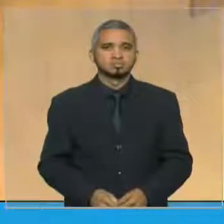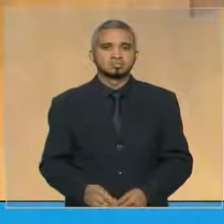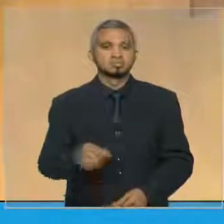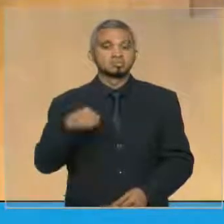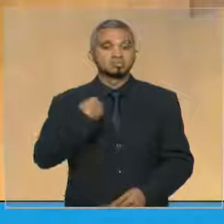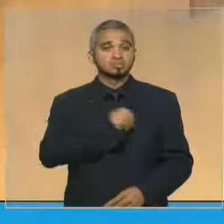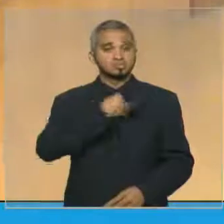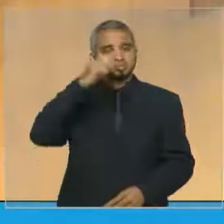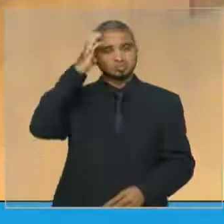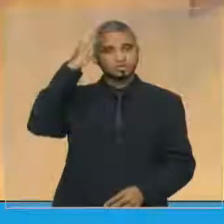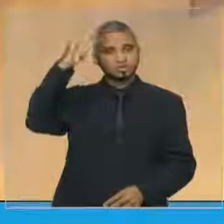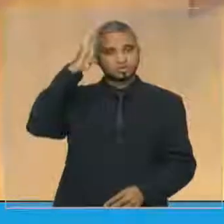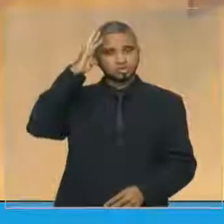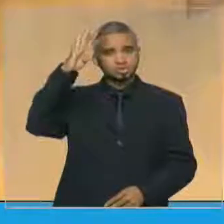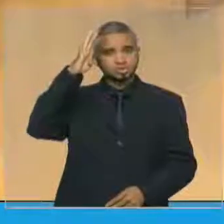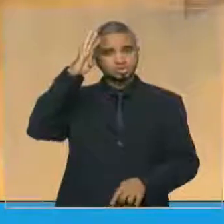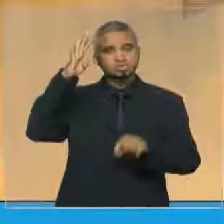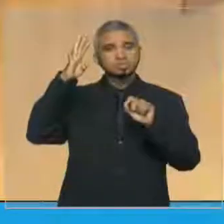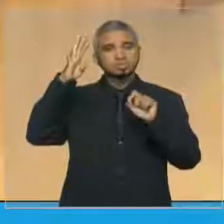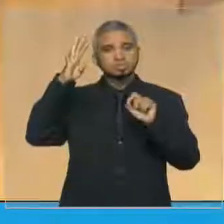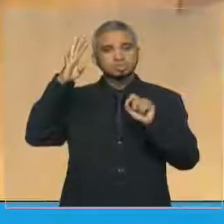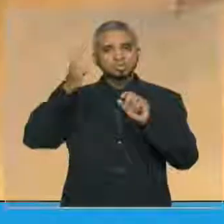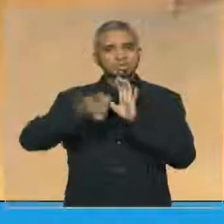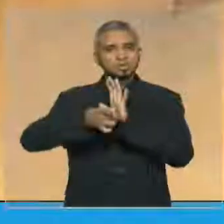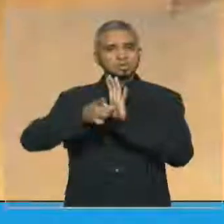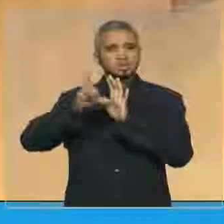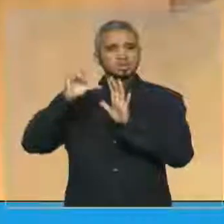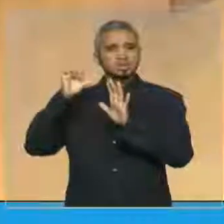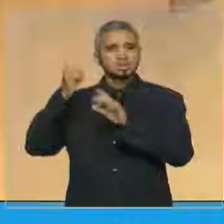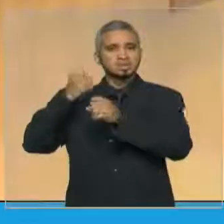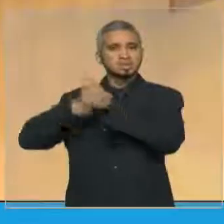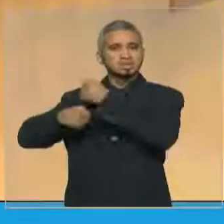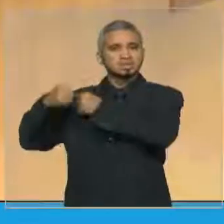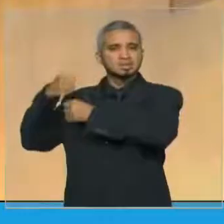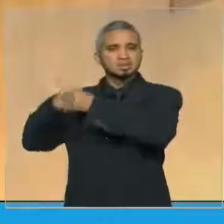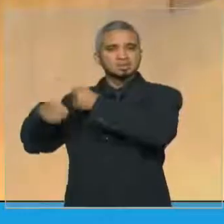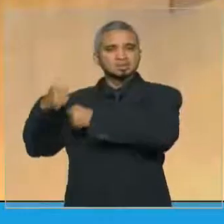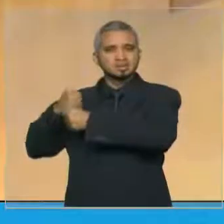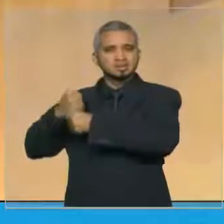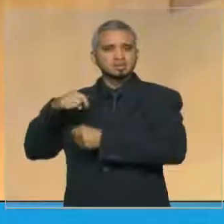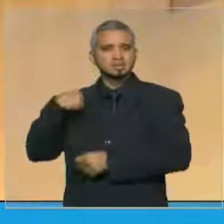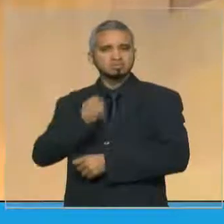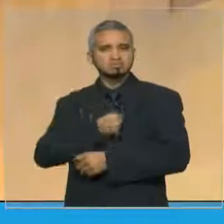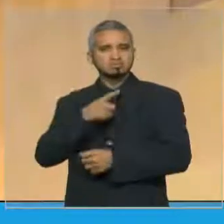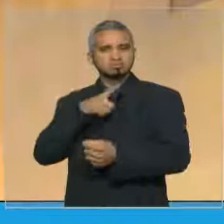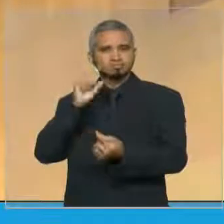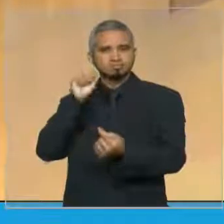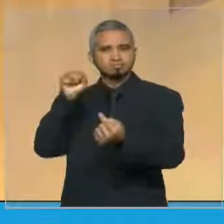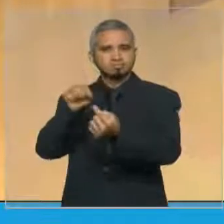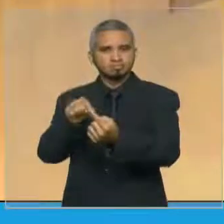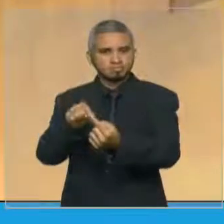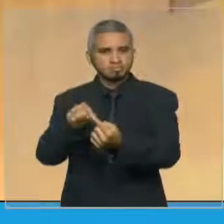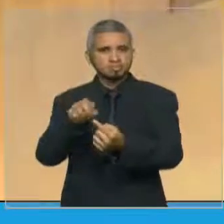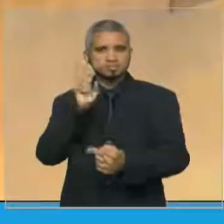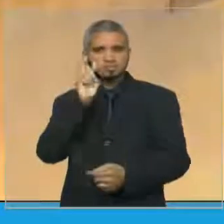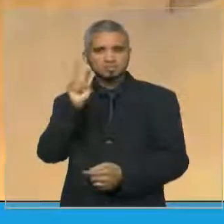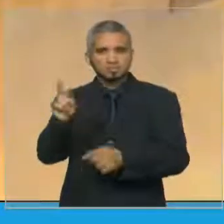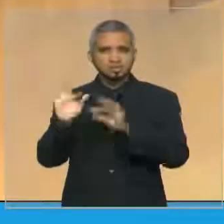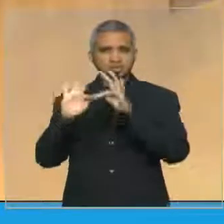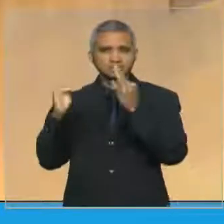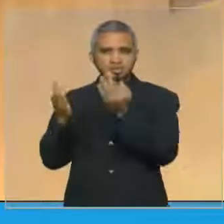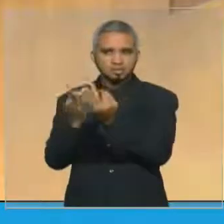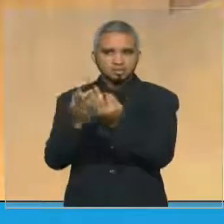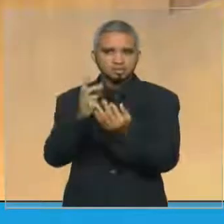em ser porque víamos familiares, como Raimundo Gonçalves,